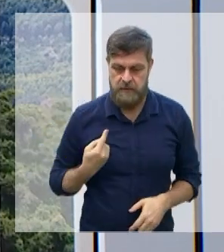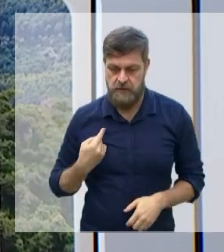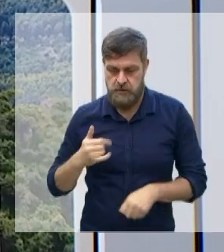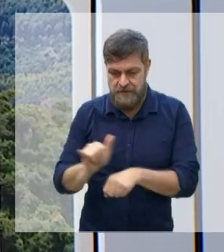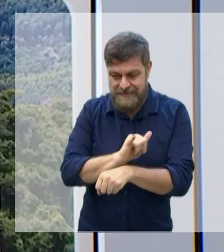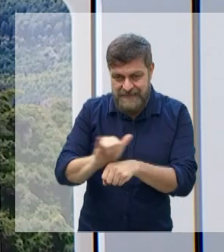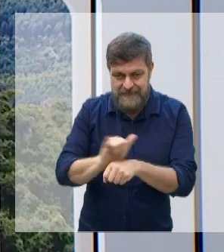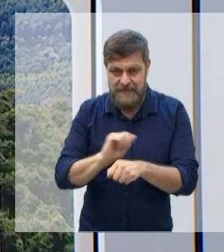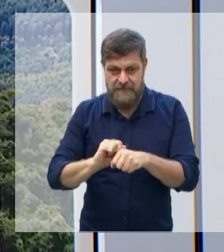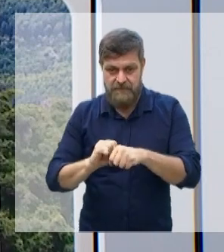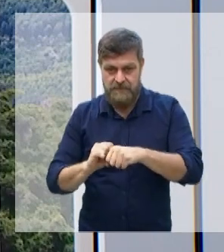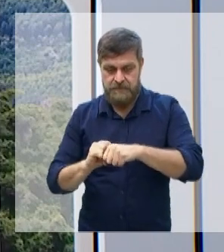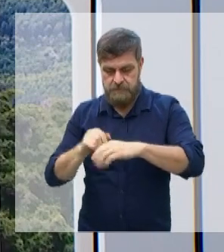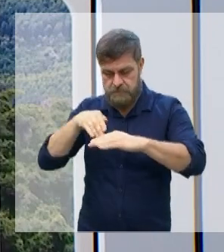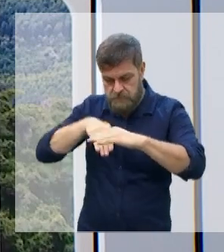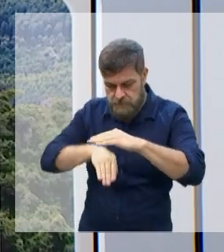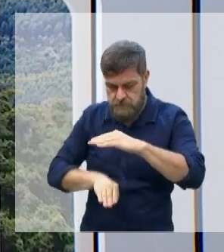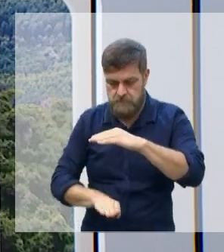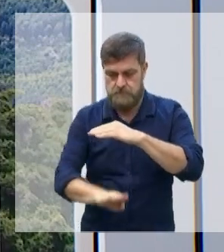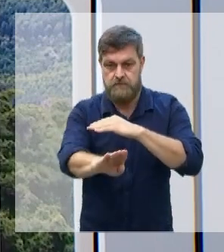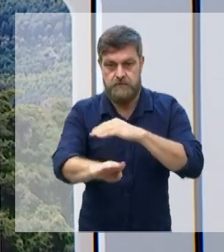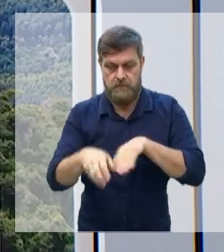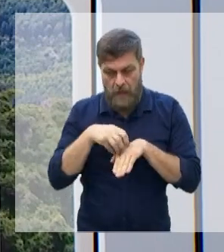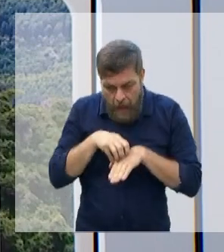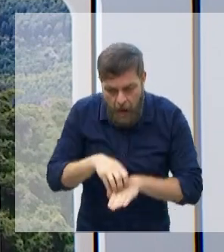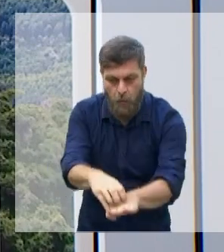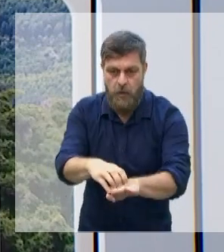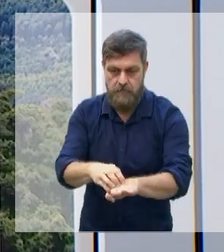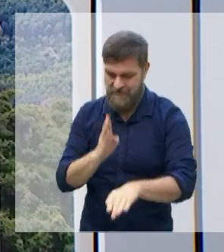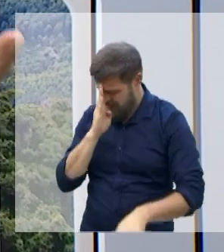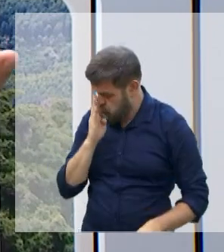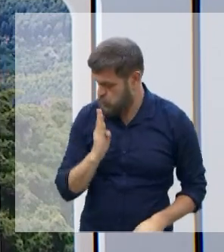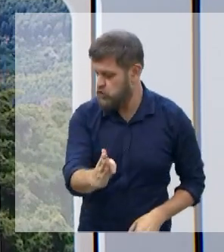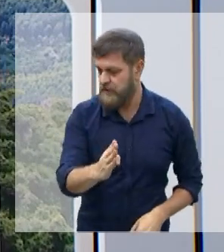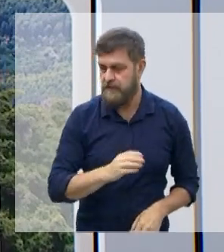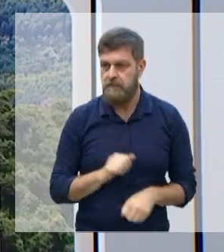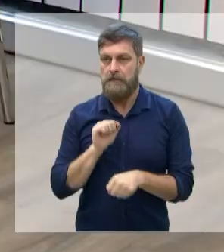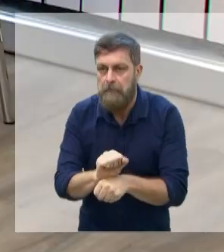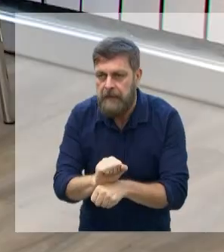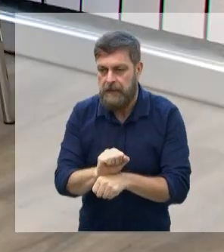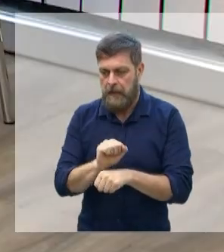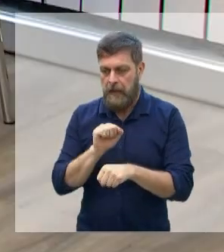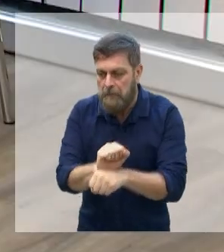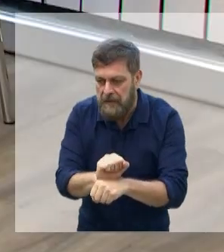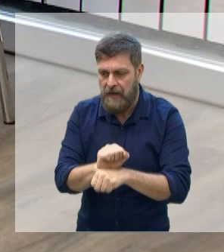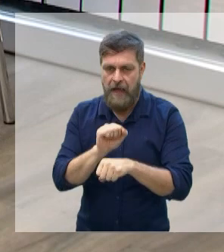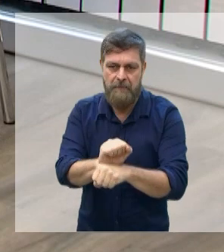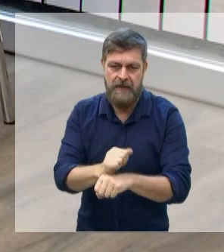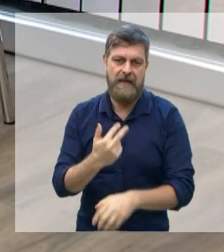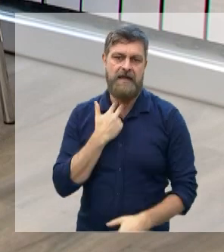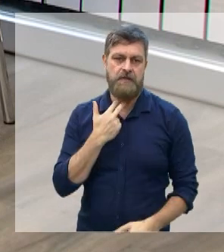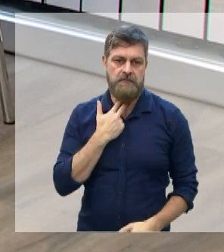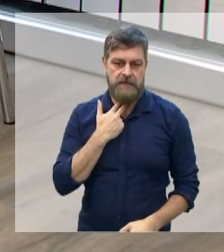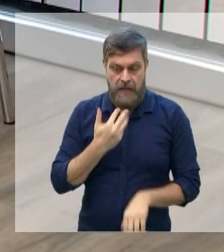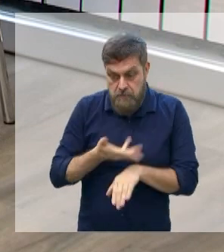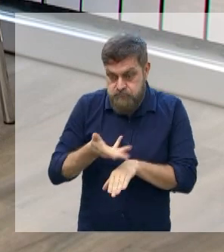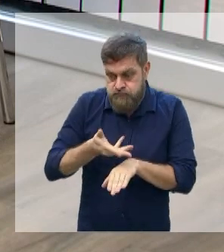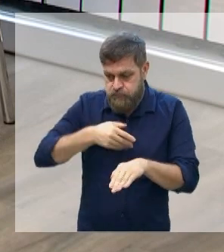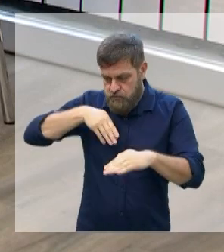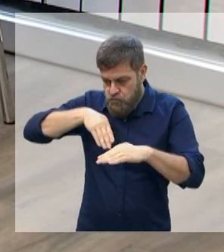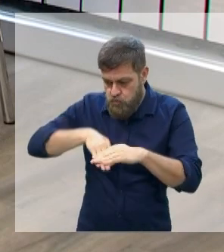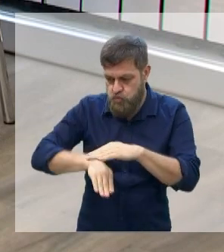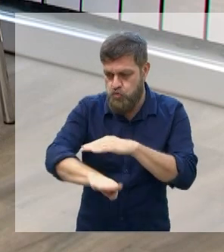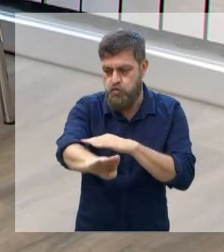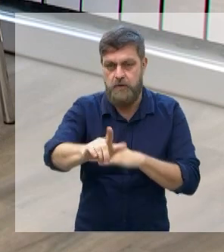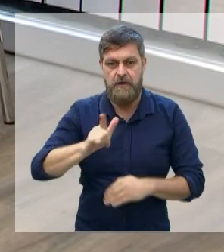ou criando de adultos ou afundando a pista né num outro local ainda coisa pra ser bastante então outro local que vai ter uma